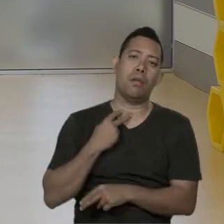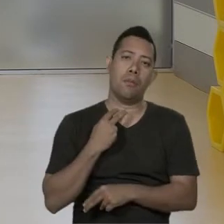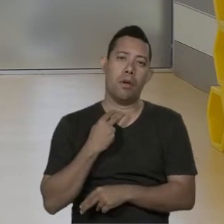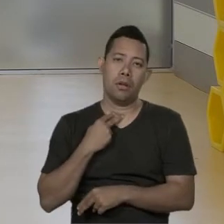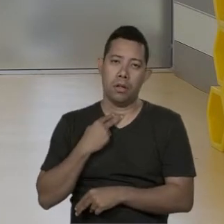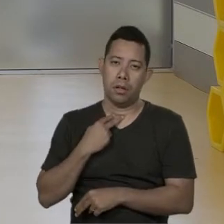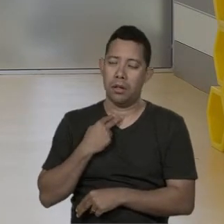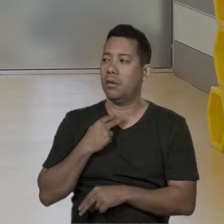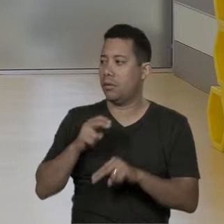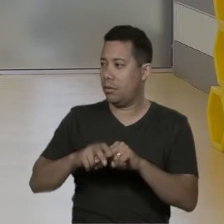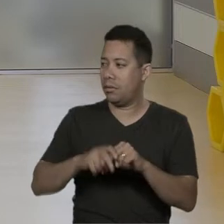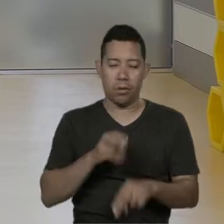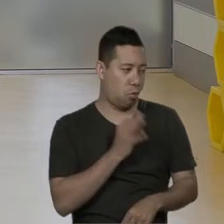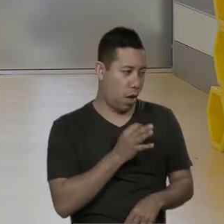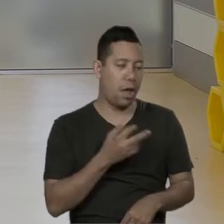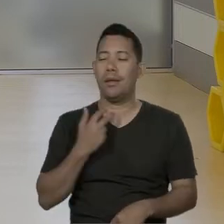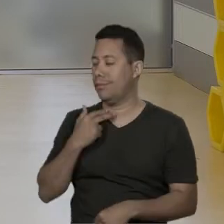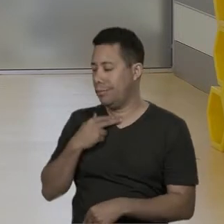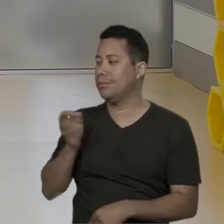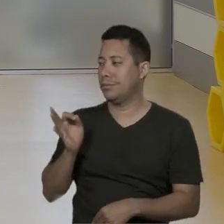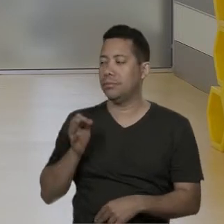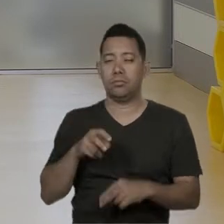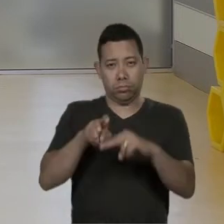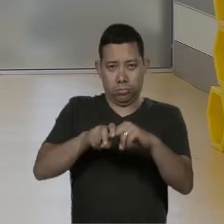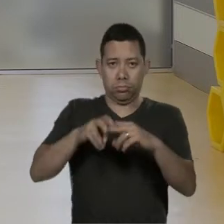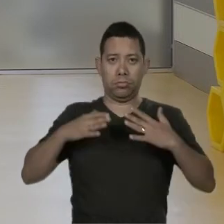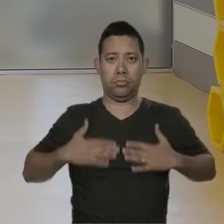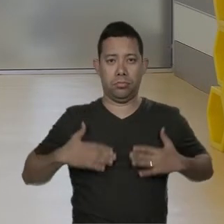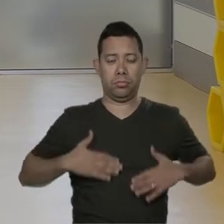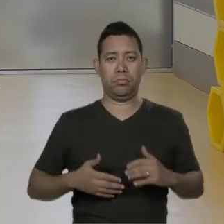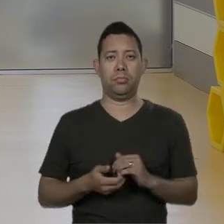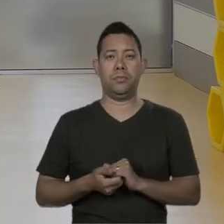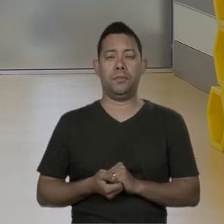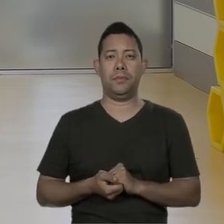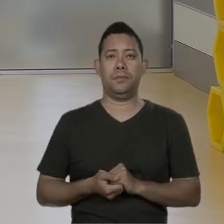Danilo? Tem que ficar firme. Sinta a firmeza.